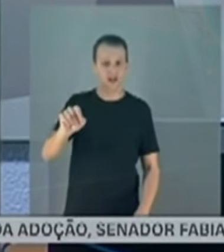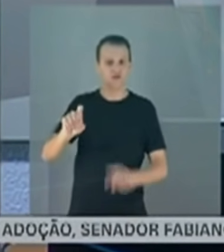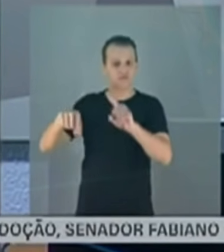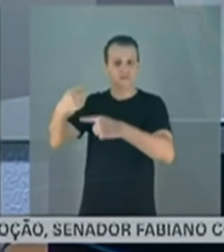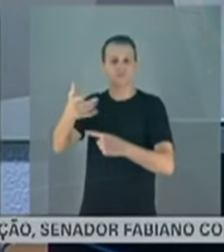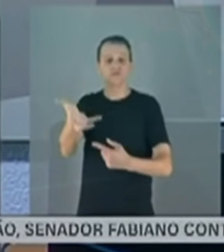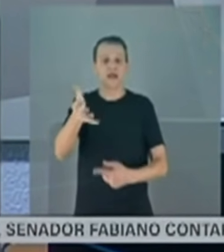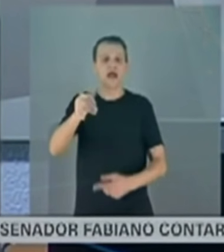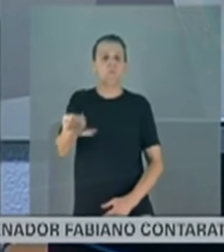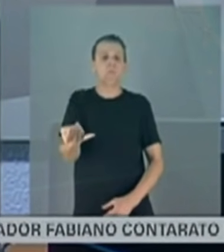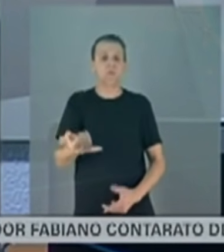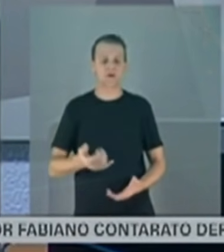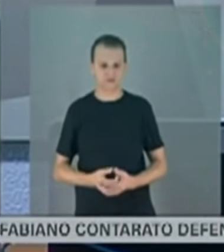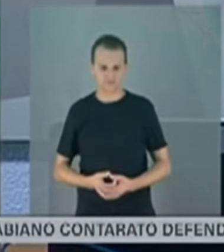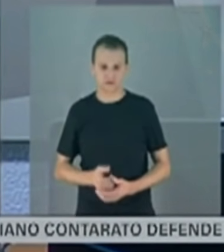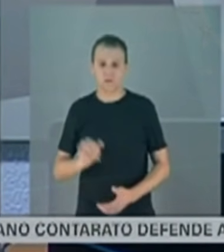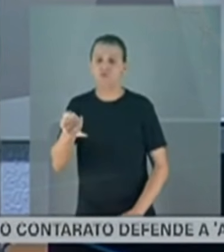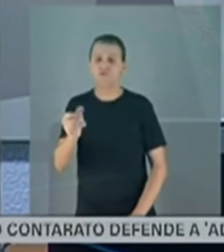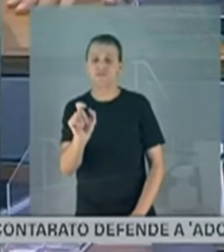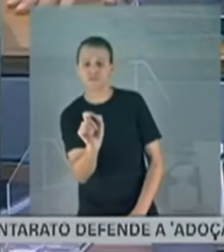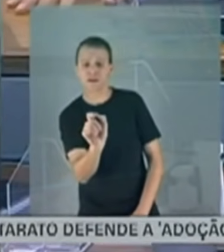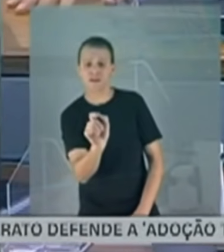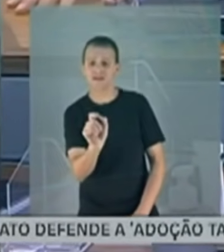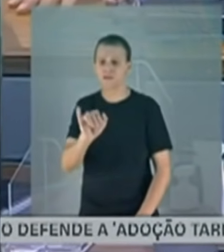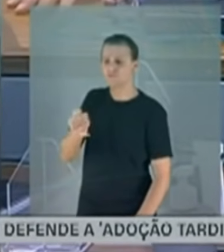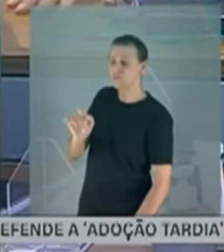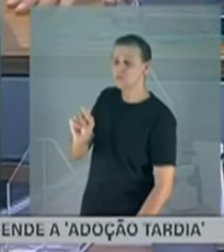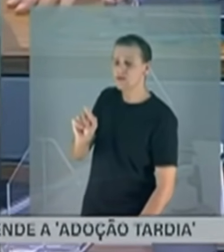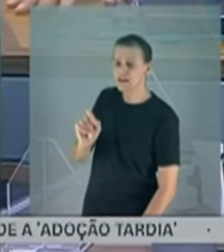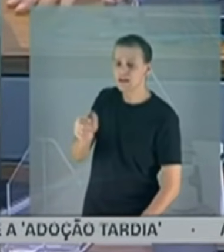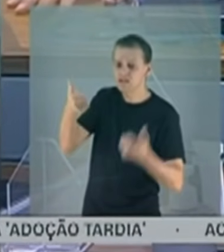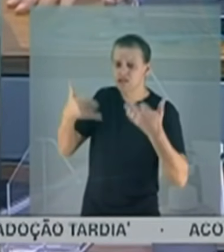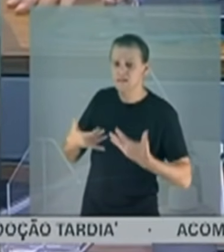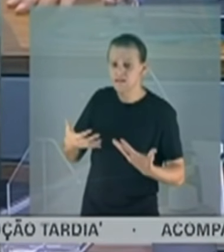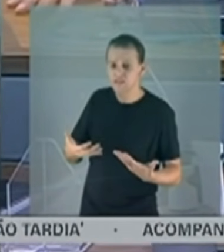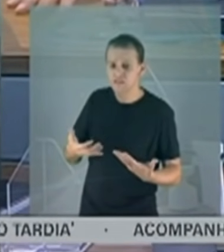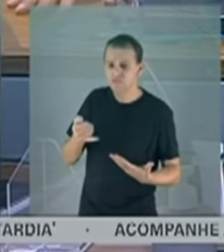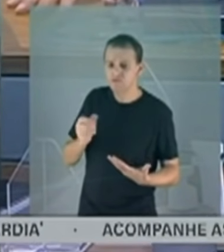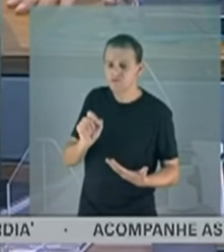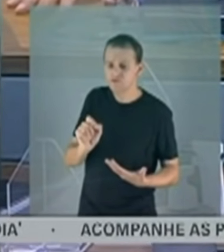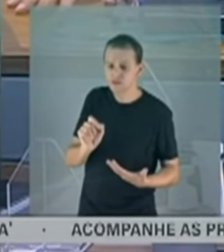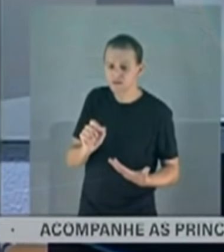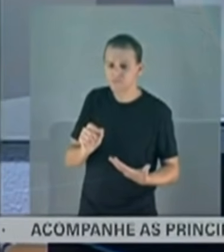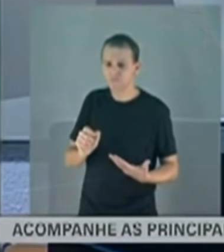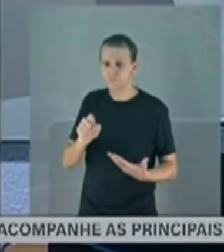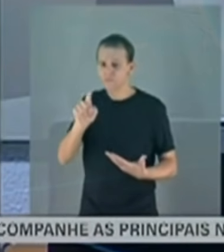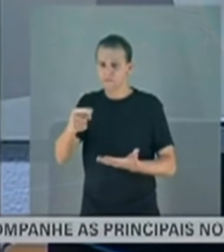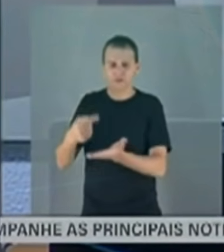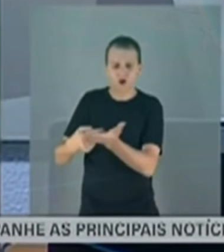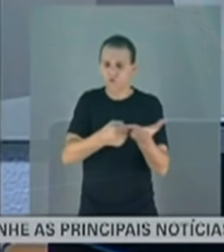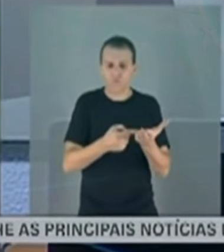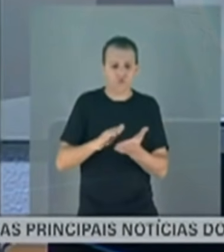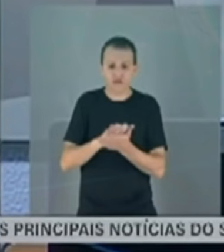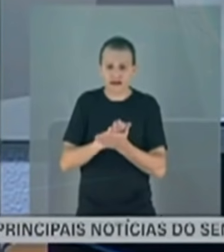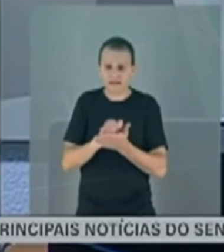ou não falei isso? Proveito de quê? Proveito de quê, senador Omar? Senador Omar. Proveito de quê? O relator está dizendo que não fez acordo, o Randolfo está dizendo que não